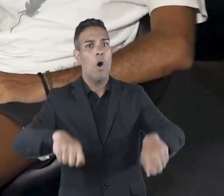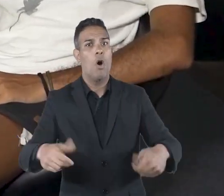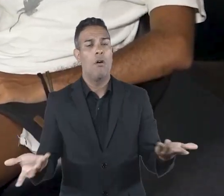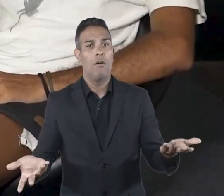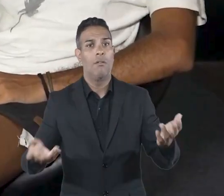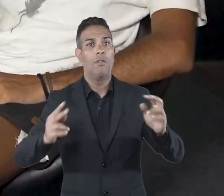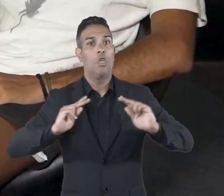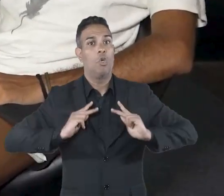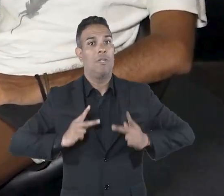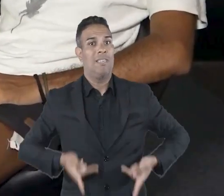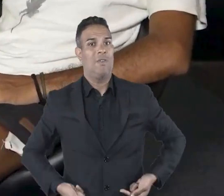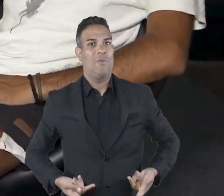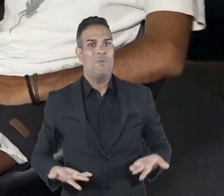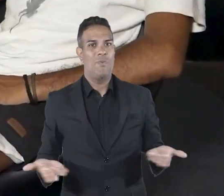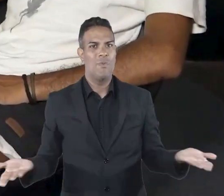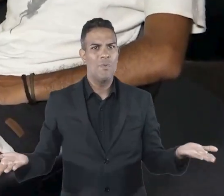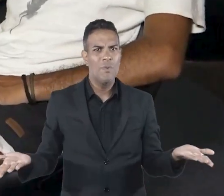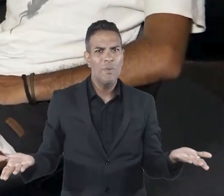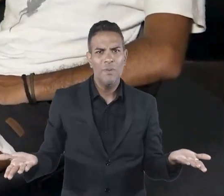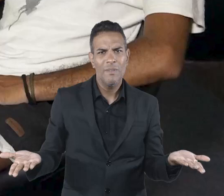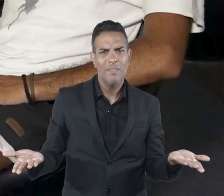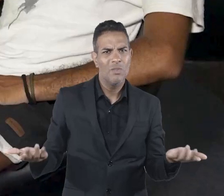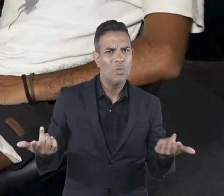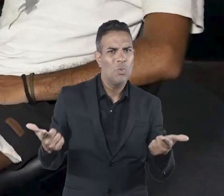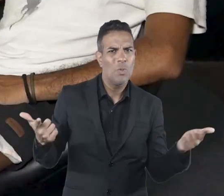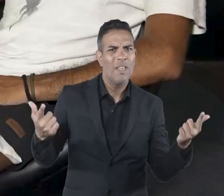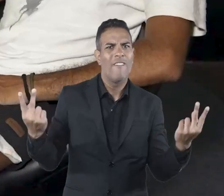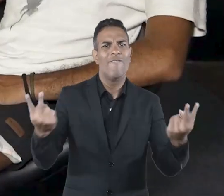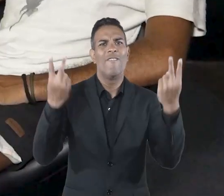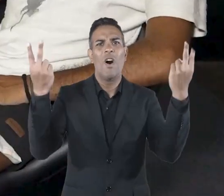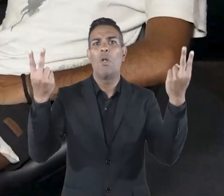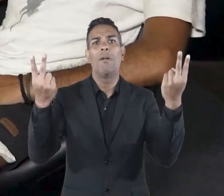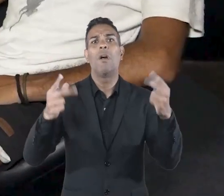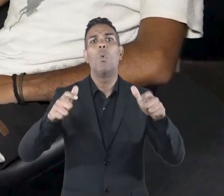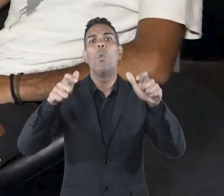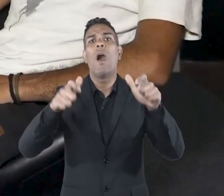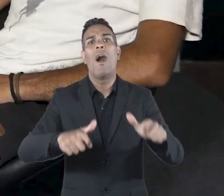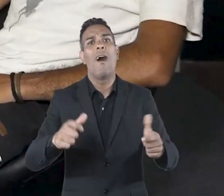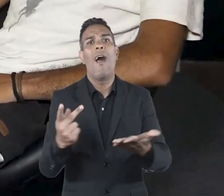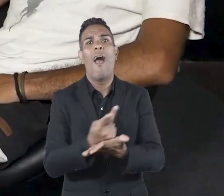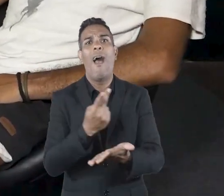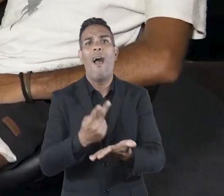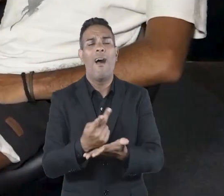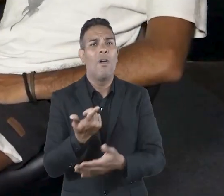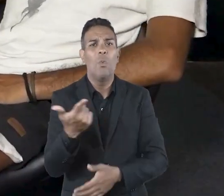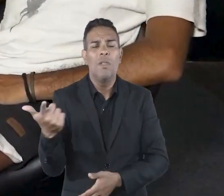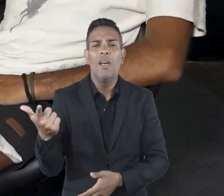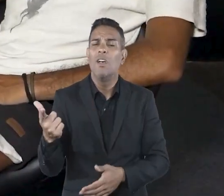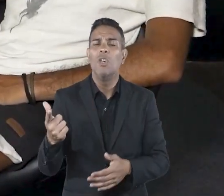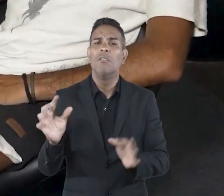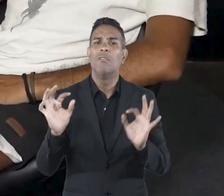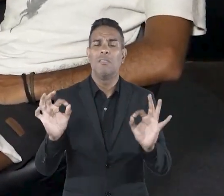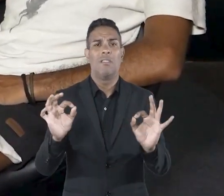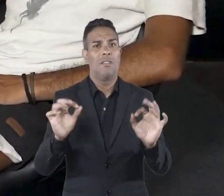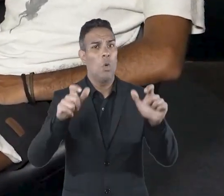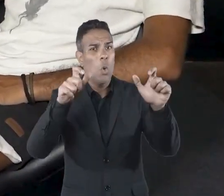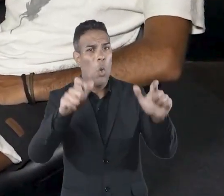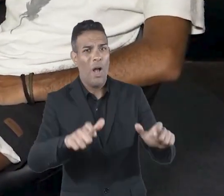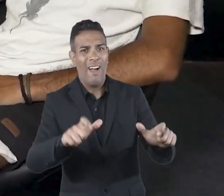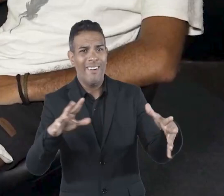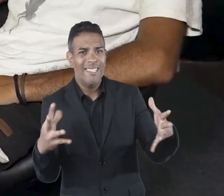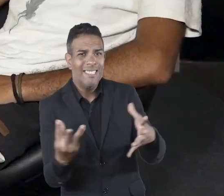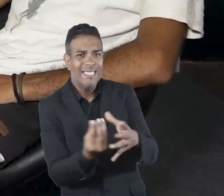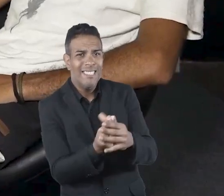pessoas que vocês podem acreditar no potencial. O ser humano que acha que não tem potencial é porque está no lugar